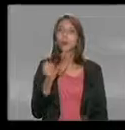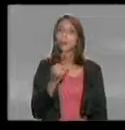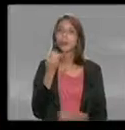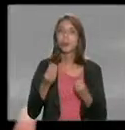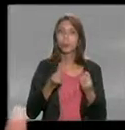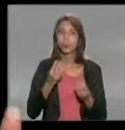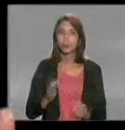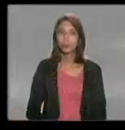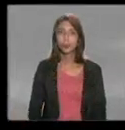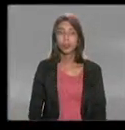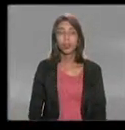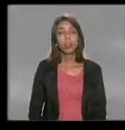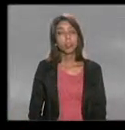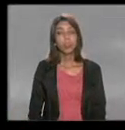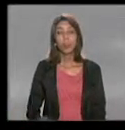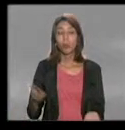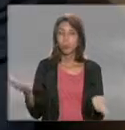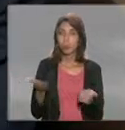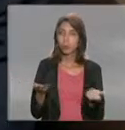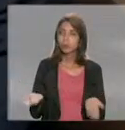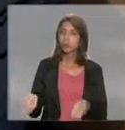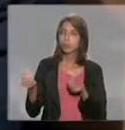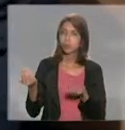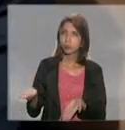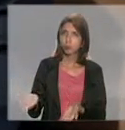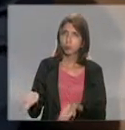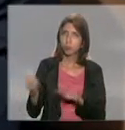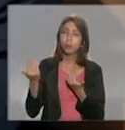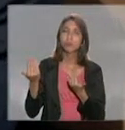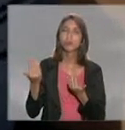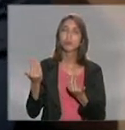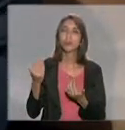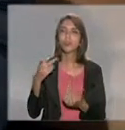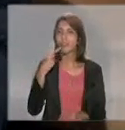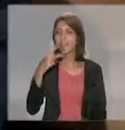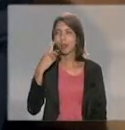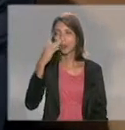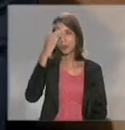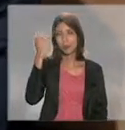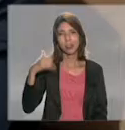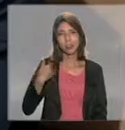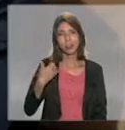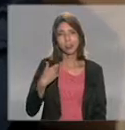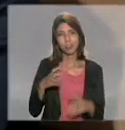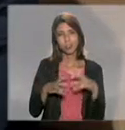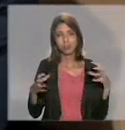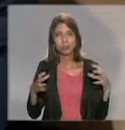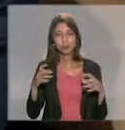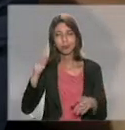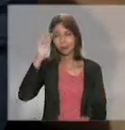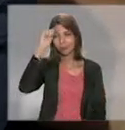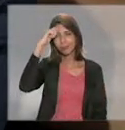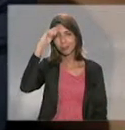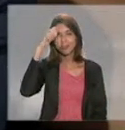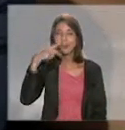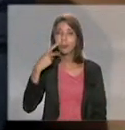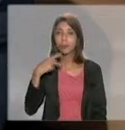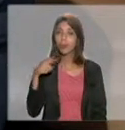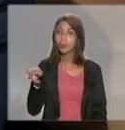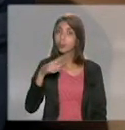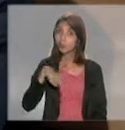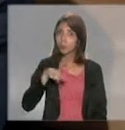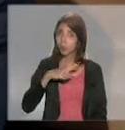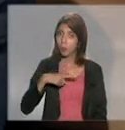consegue perceber isso. Agora, qual é a importância dessa campanha? Não deixe